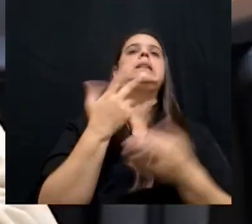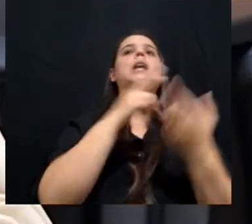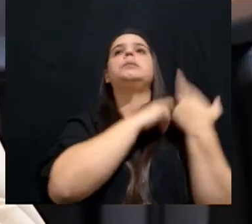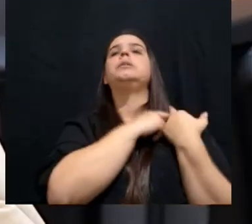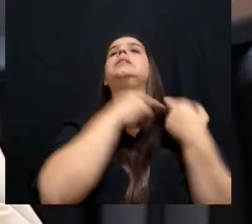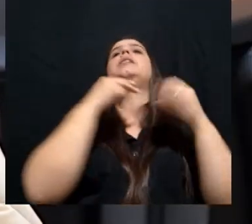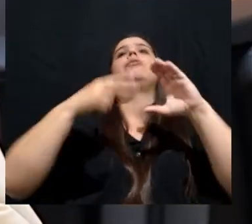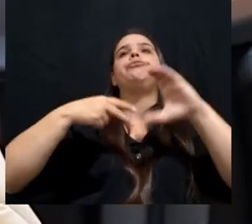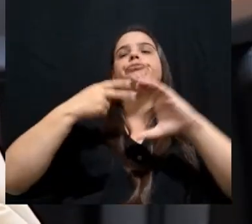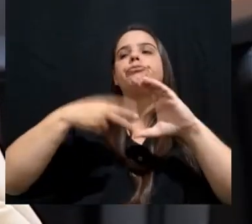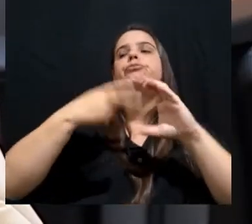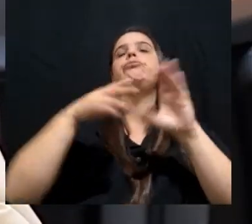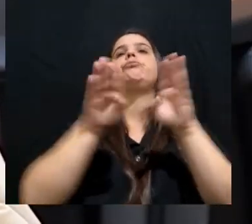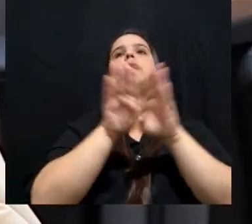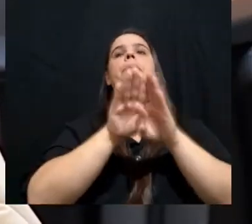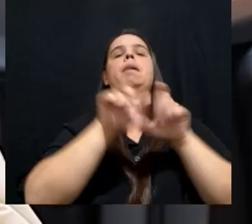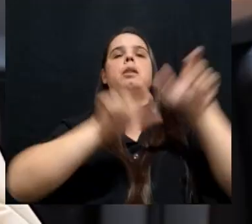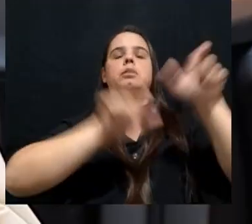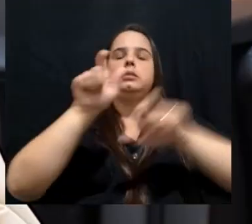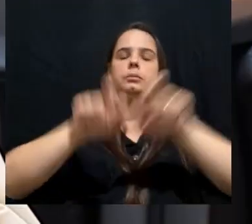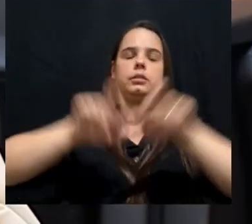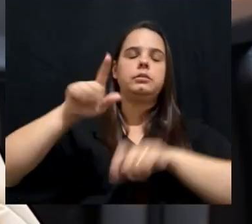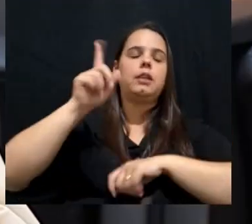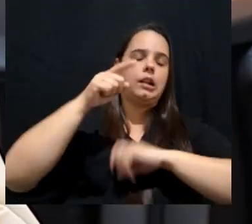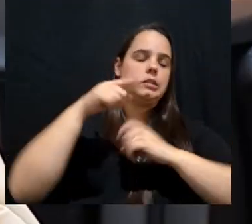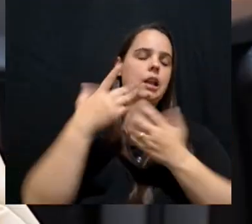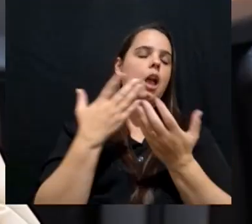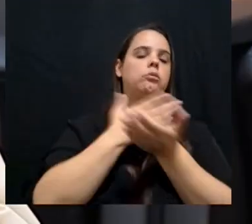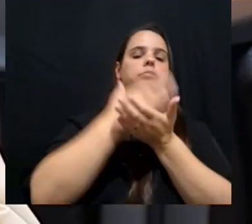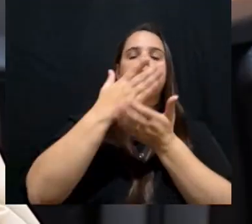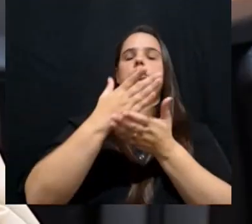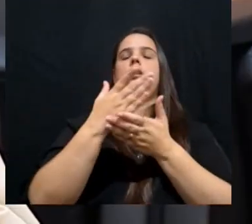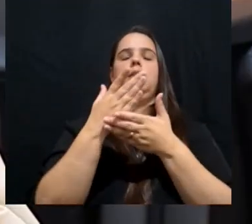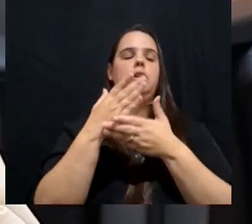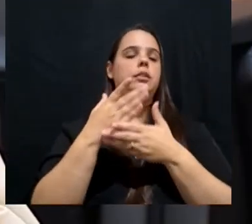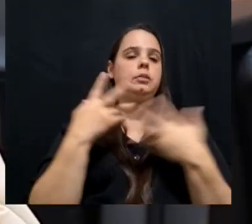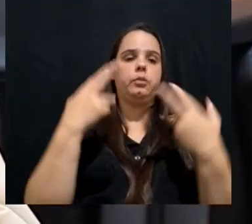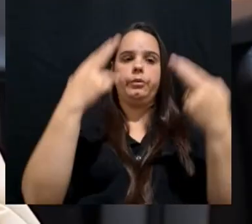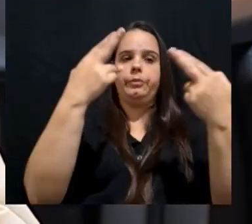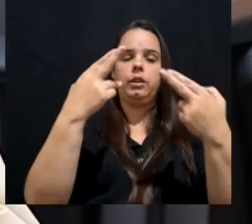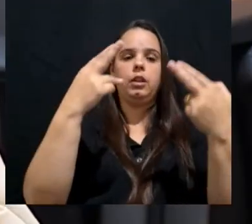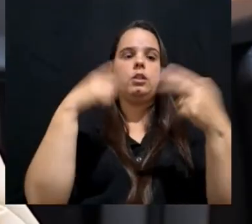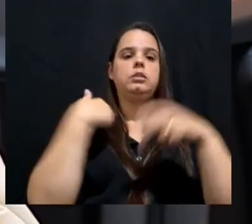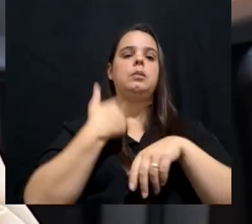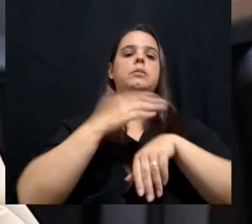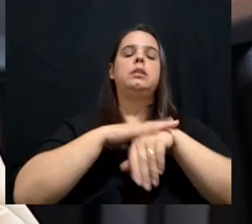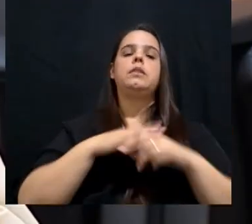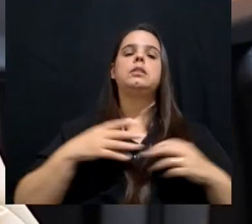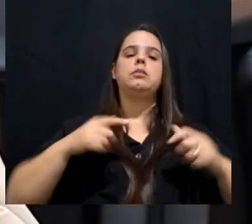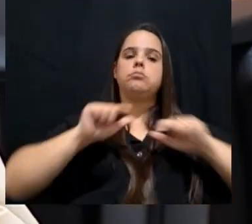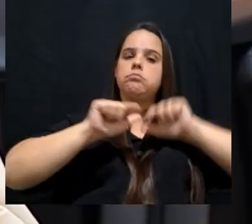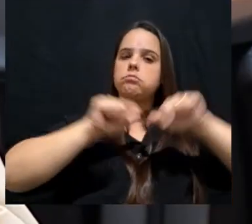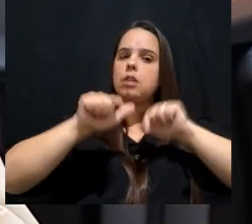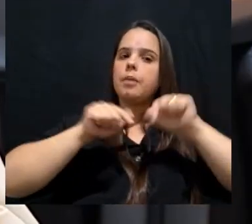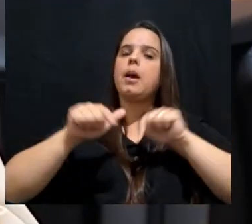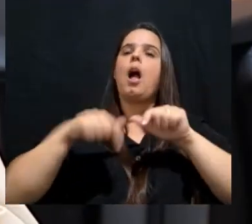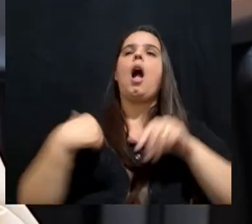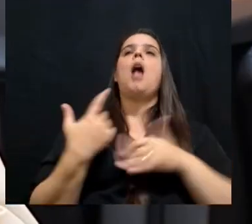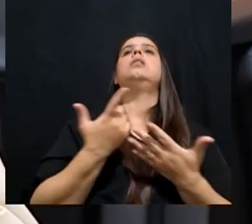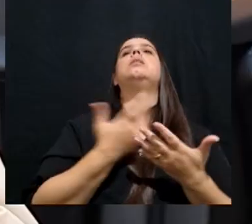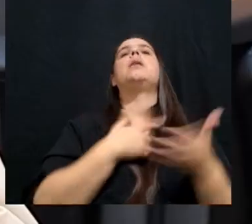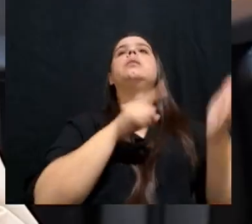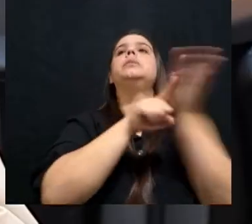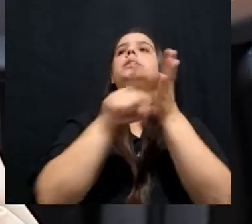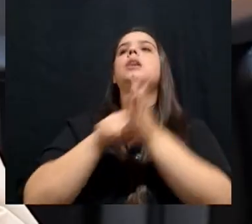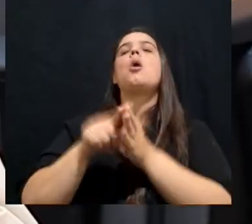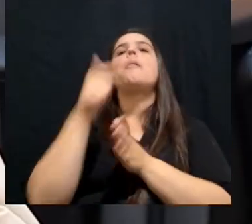a população, né? Ela continua o mesmo. Estamos articulando junto ao partido para ver quais serão os próximos projetos e que nós